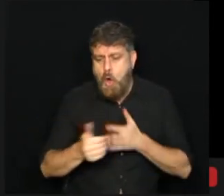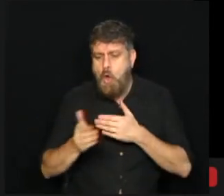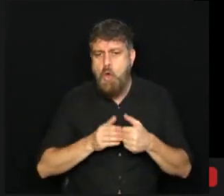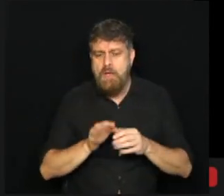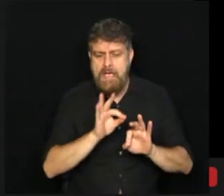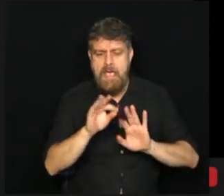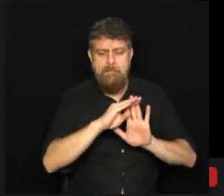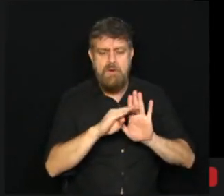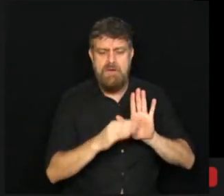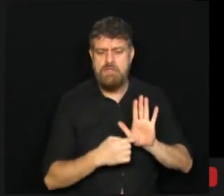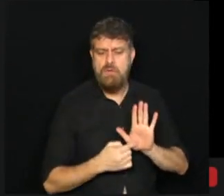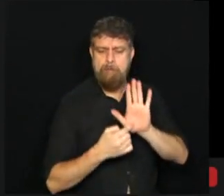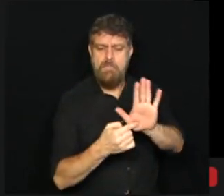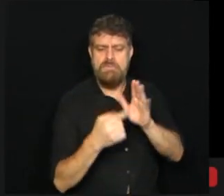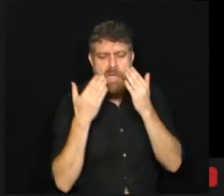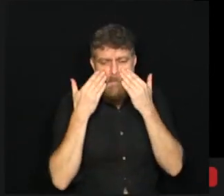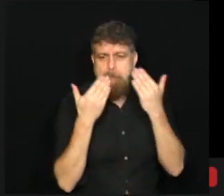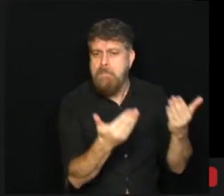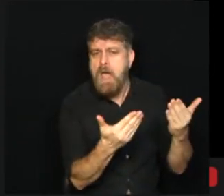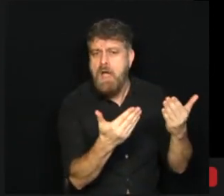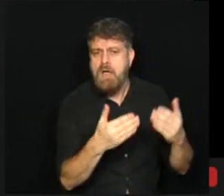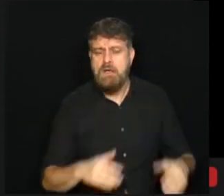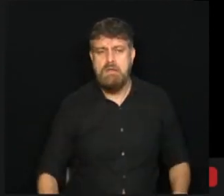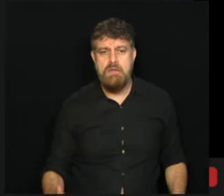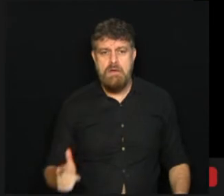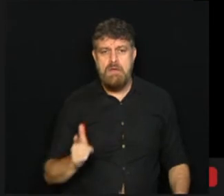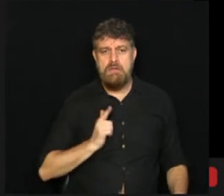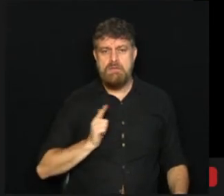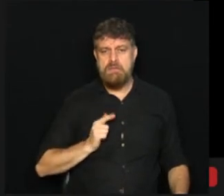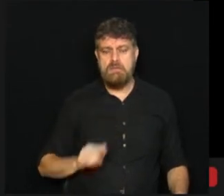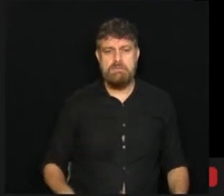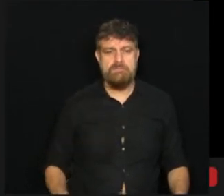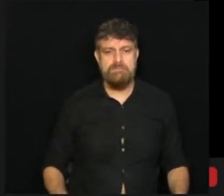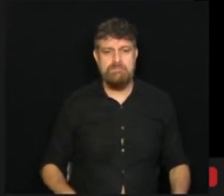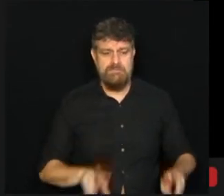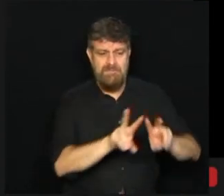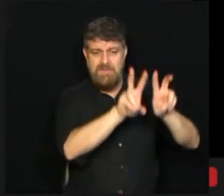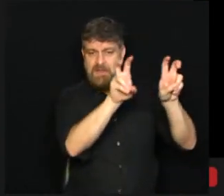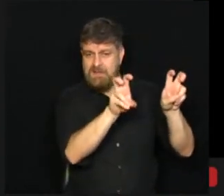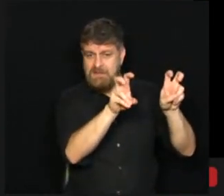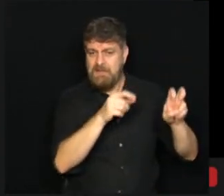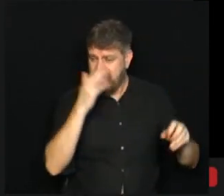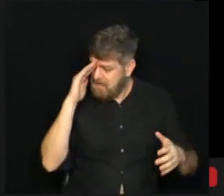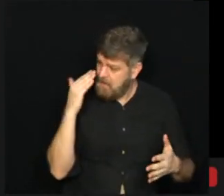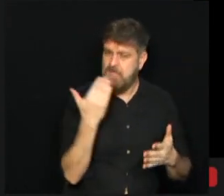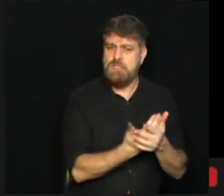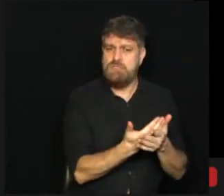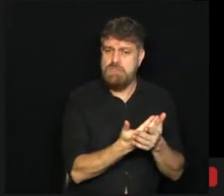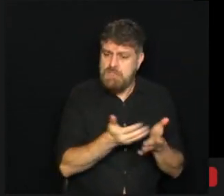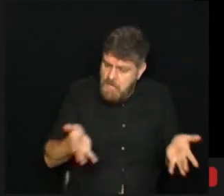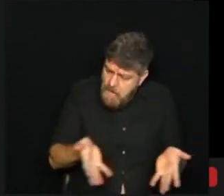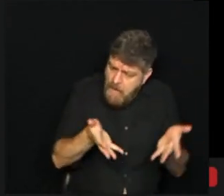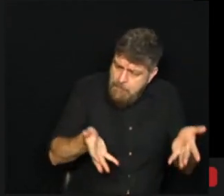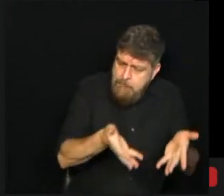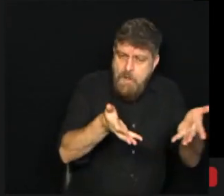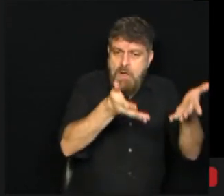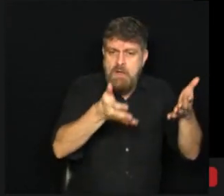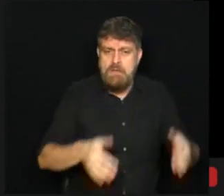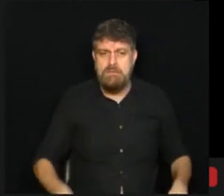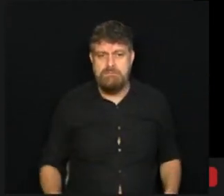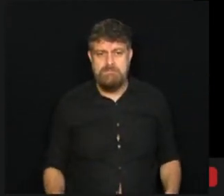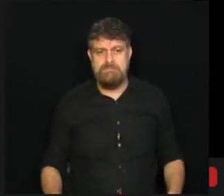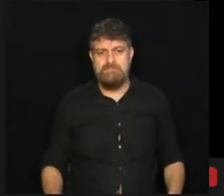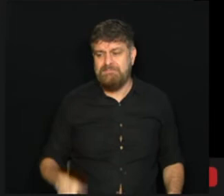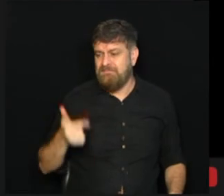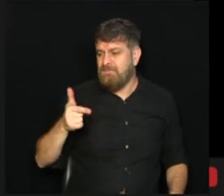quiser, né? E ele vai apresentar projetos em torno de temas que ele acredita. Então, você não tem